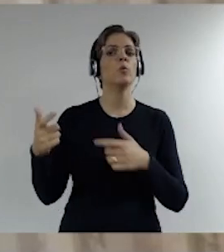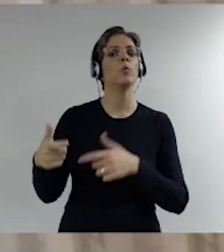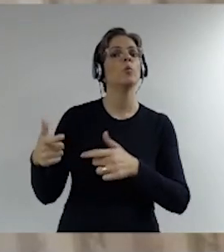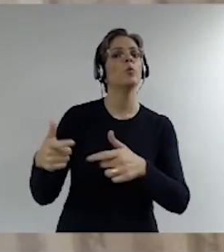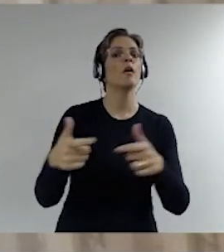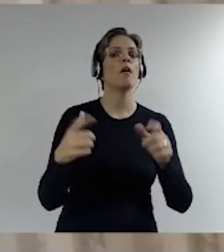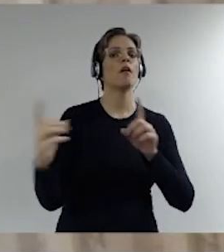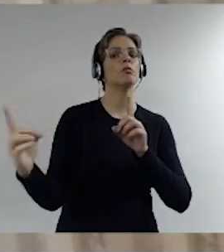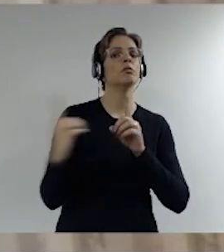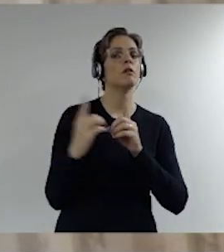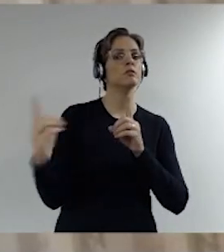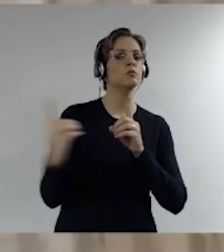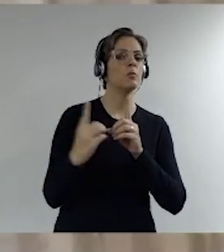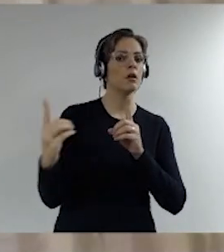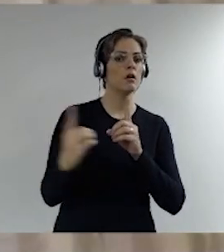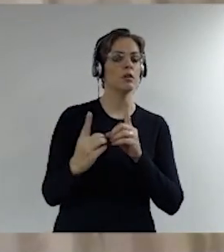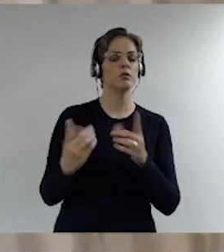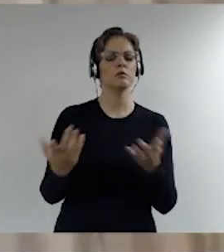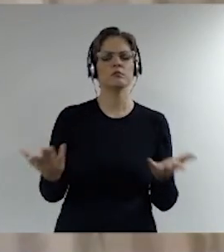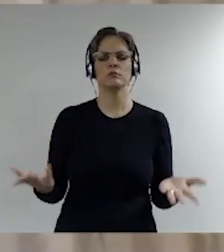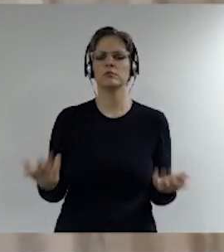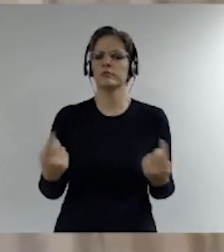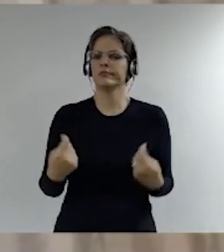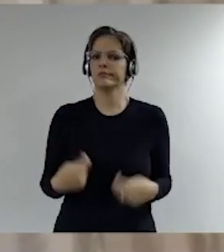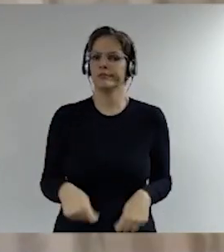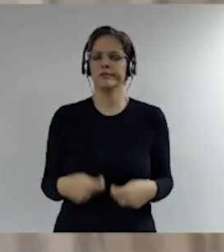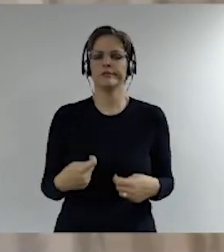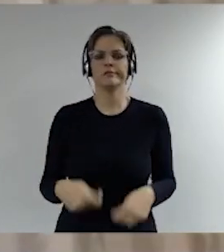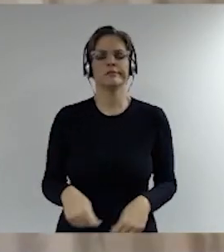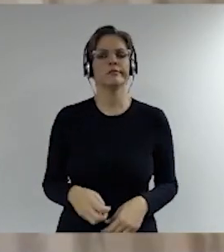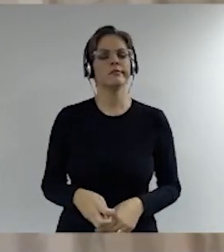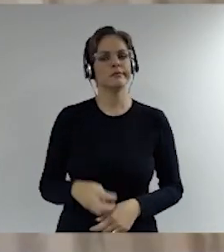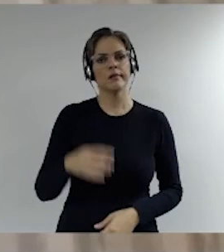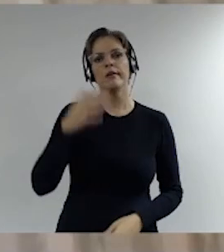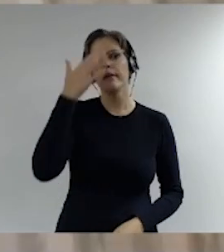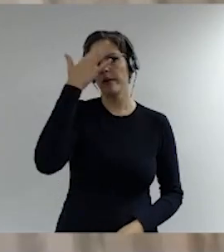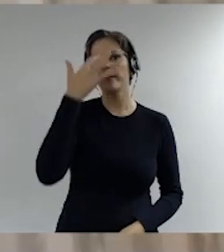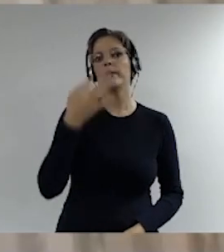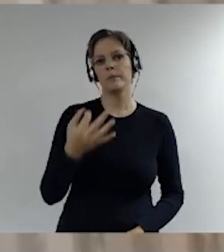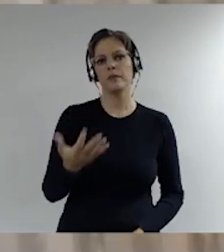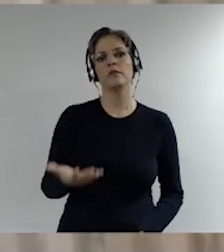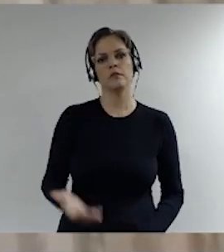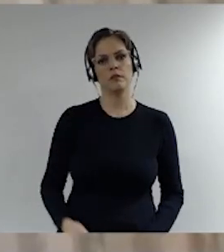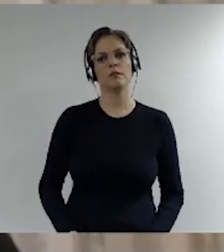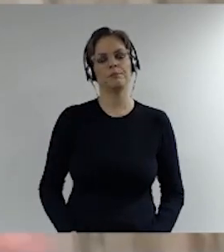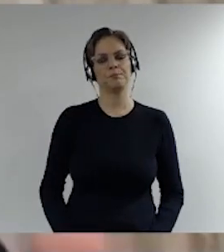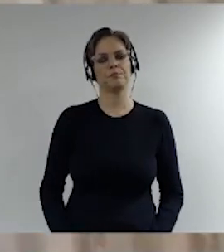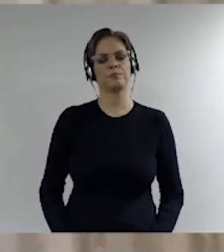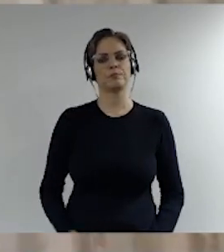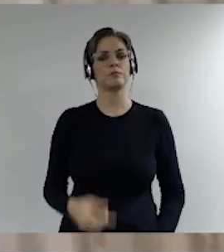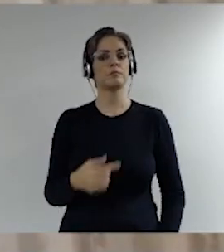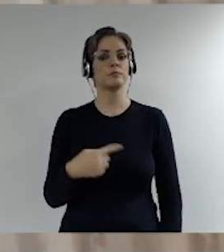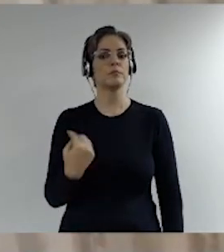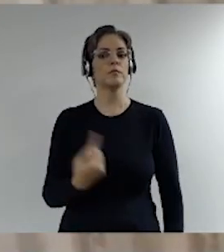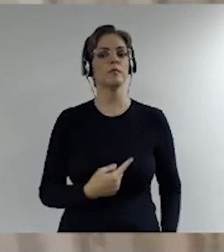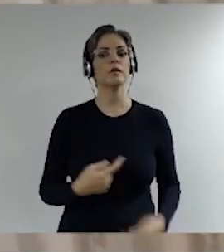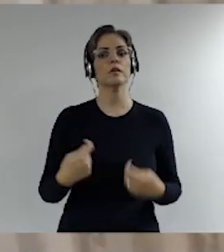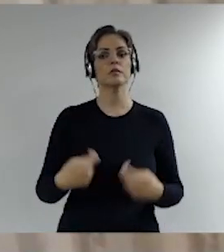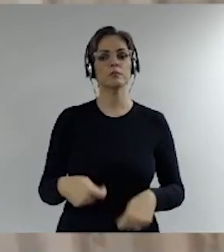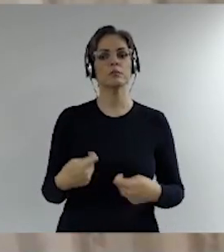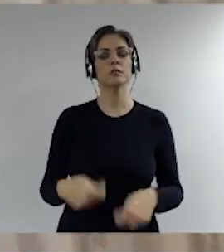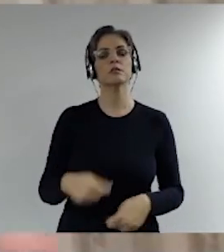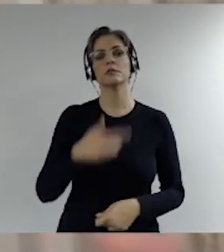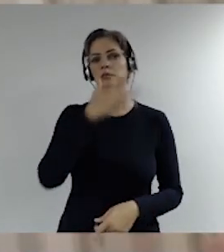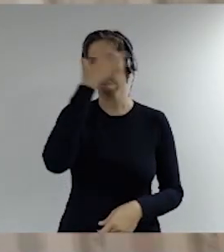atendimento. Portanto, há necessidade de se entender que nós precisamos da